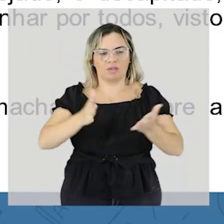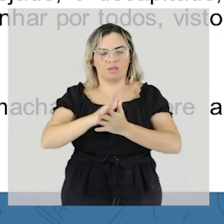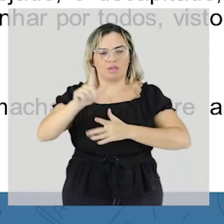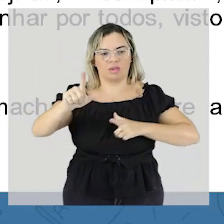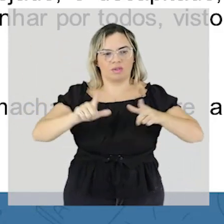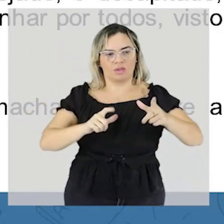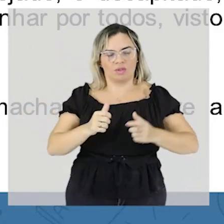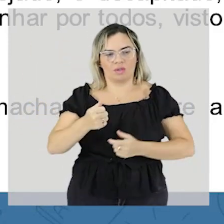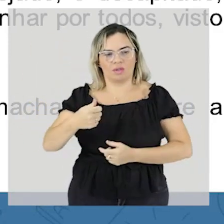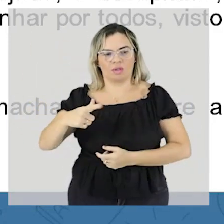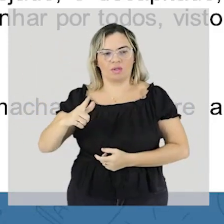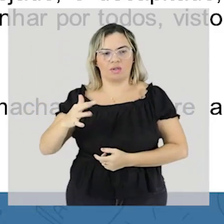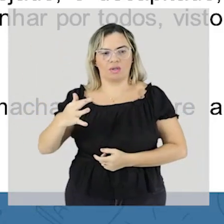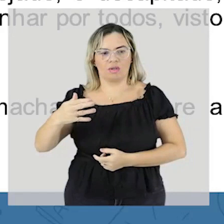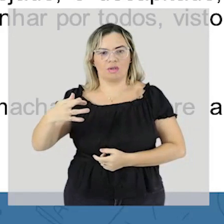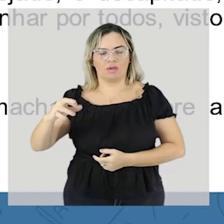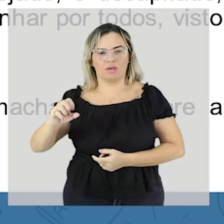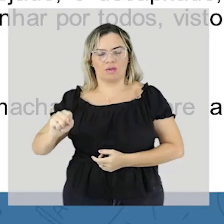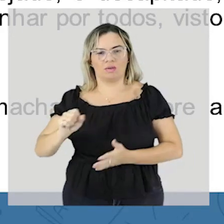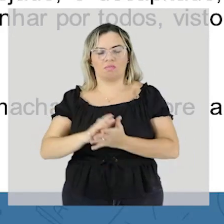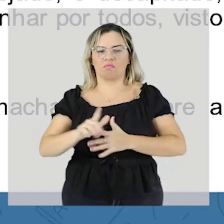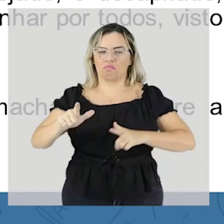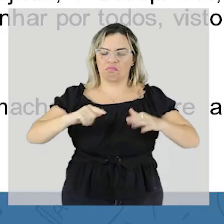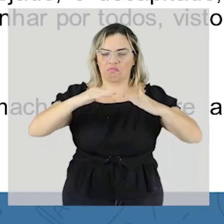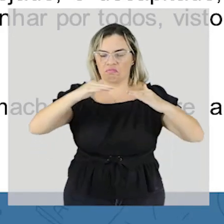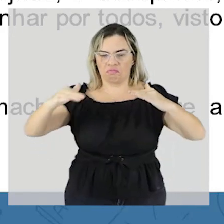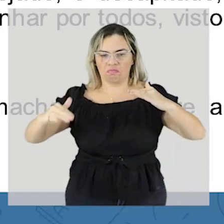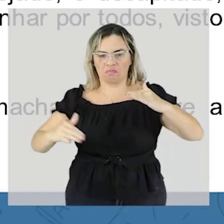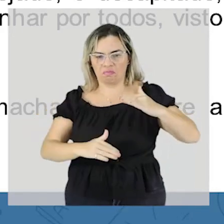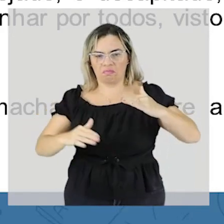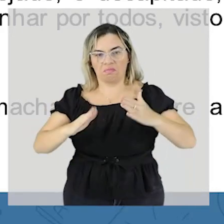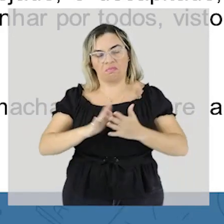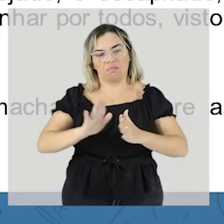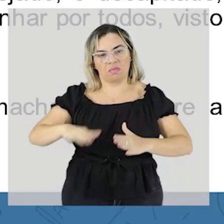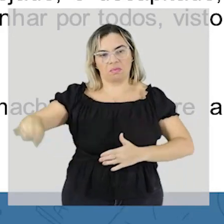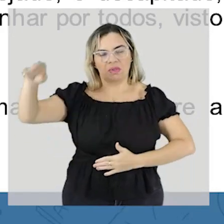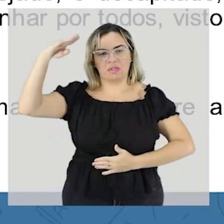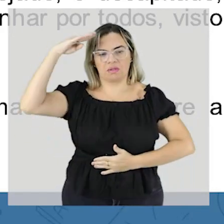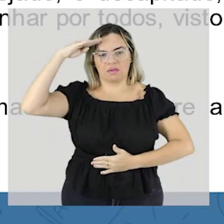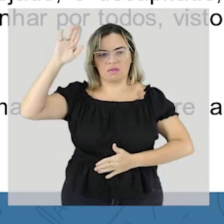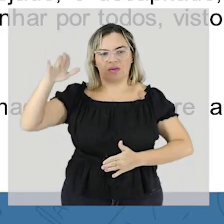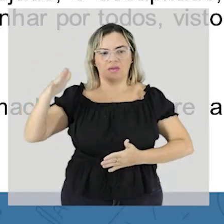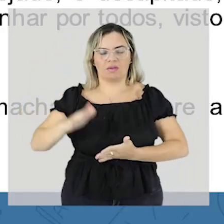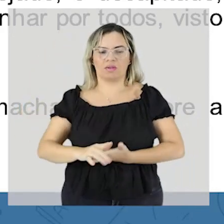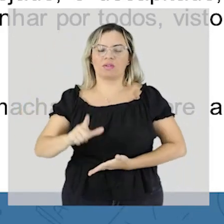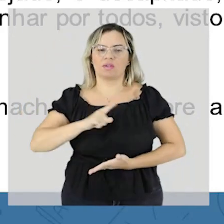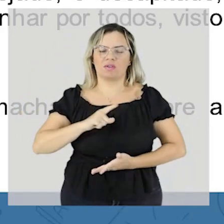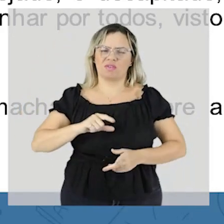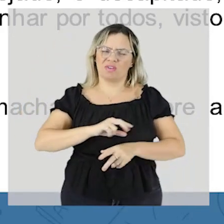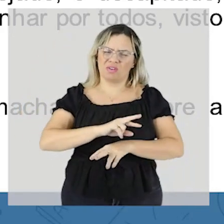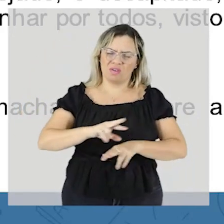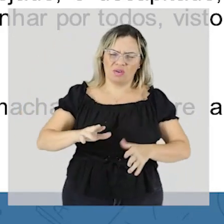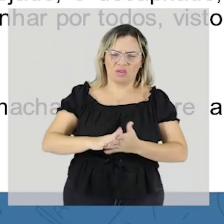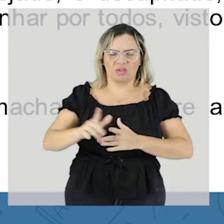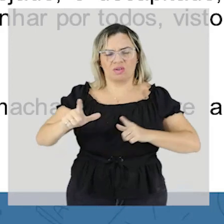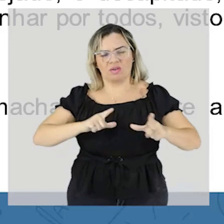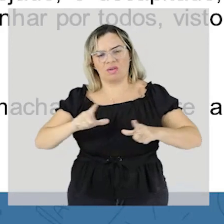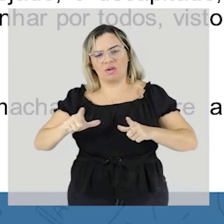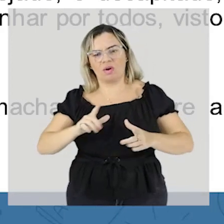Ou seja, uma baixa patente militar, que ele teve outras funções, inclusive